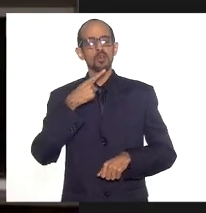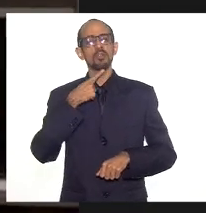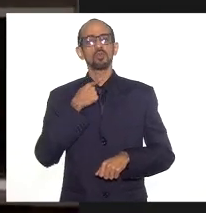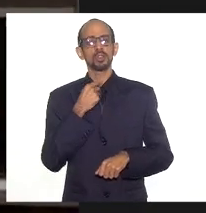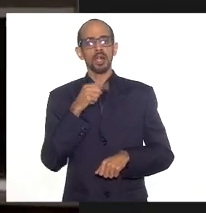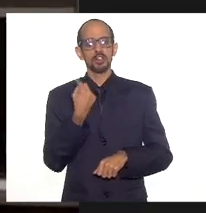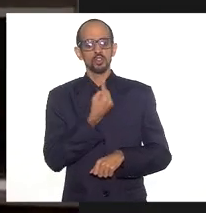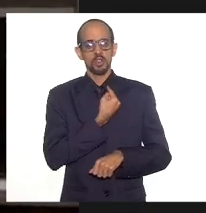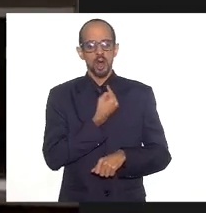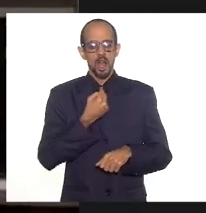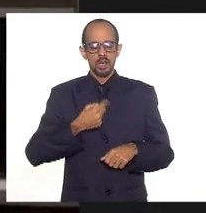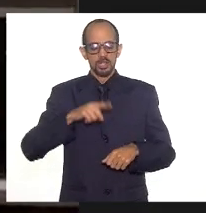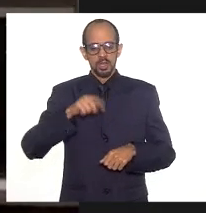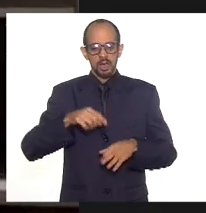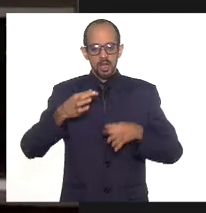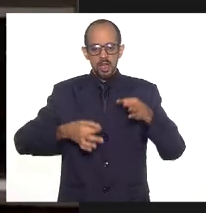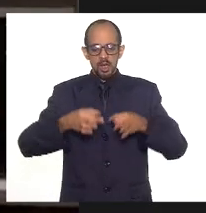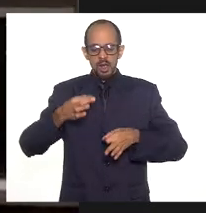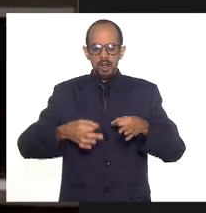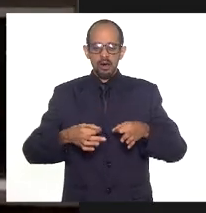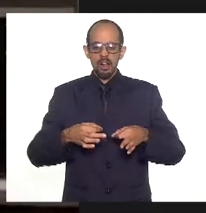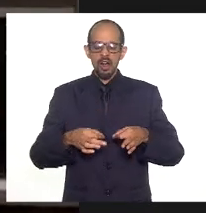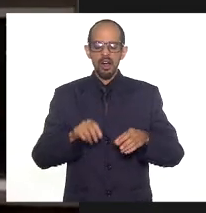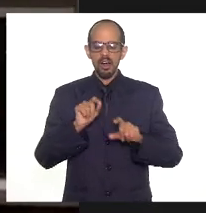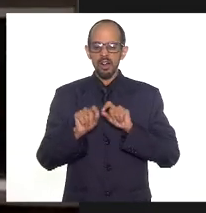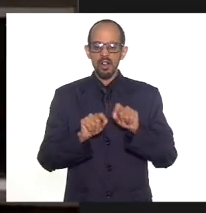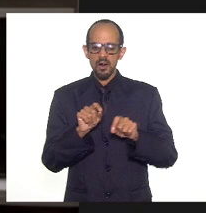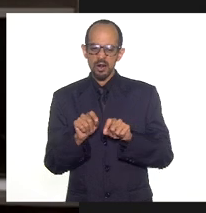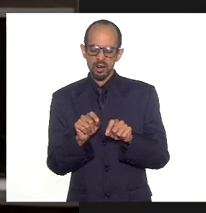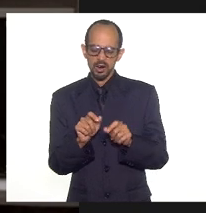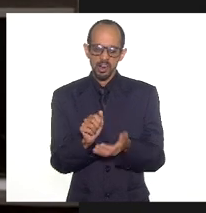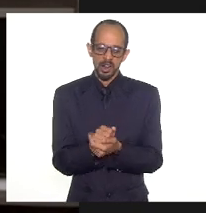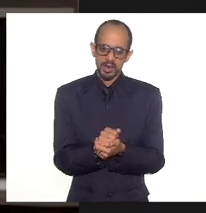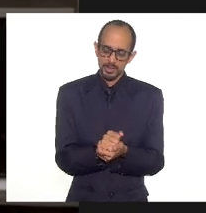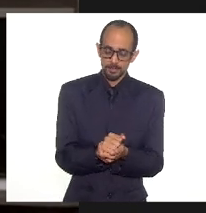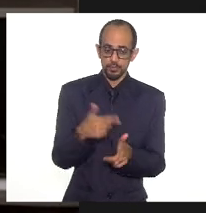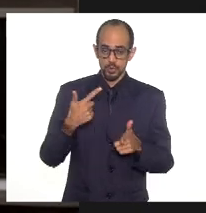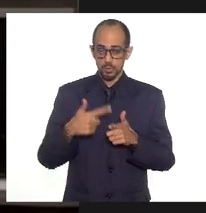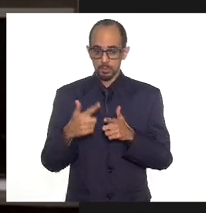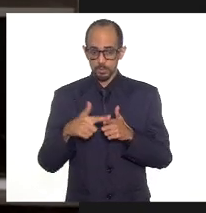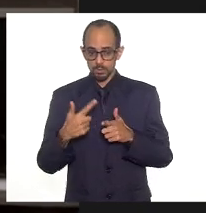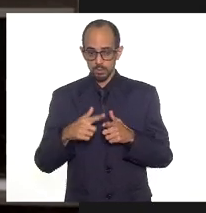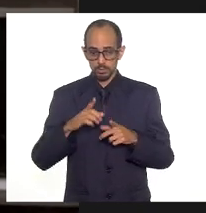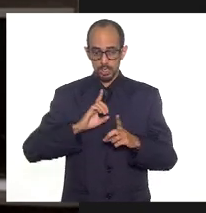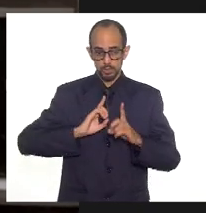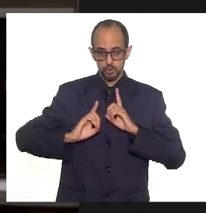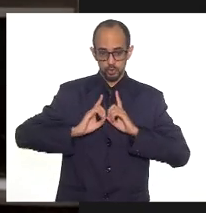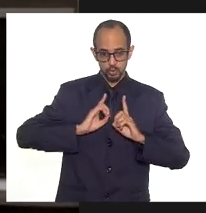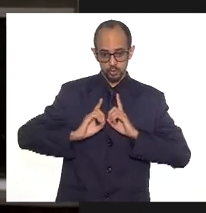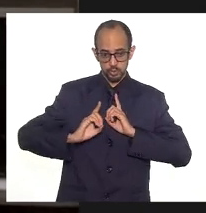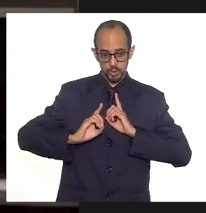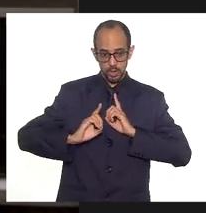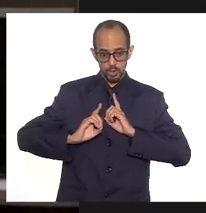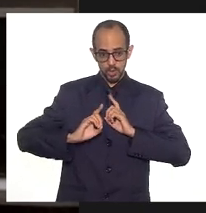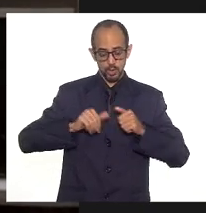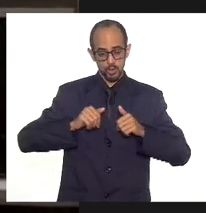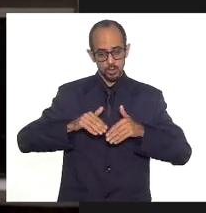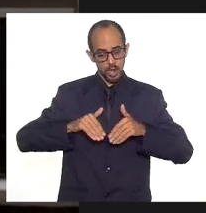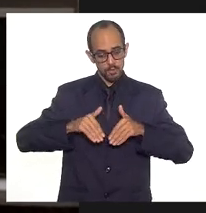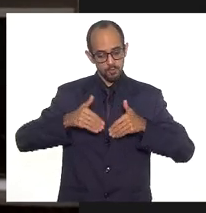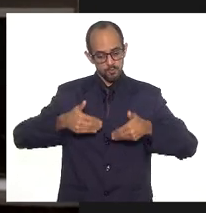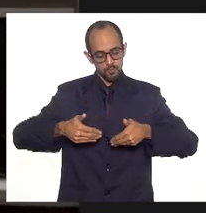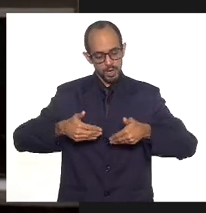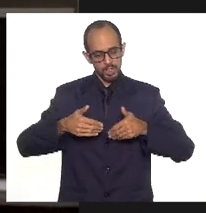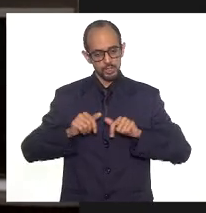justa, né, desse trabalho, que é a questão da discussão, né, da abertura de frente de trabalho